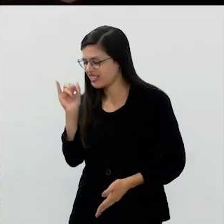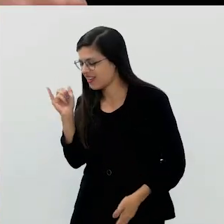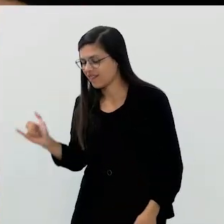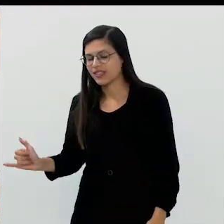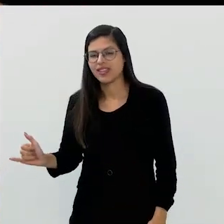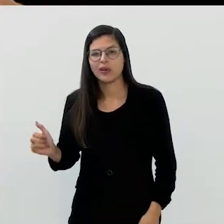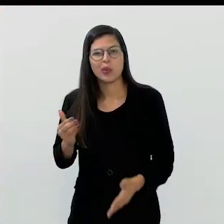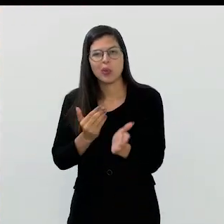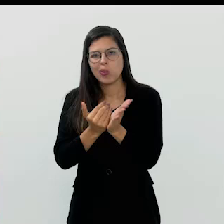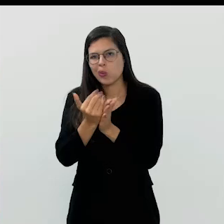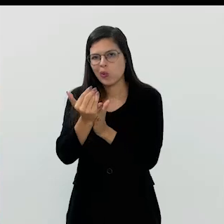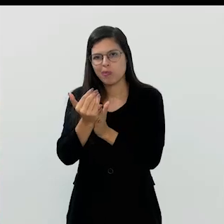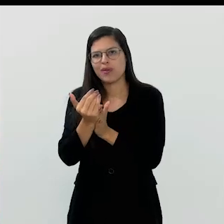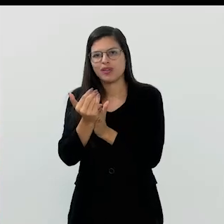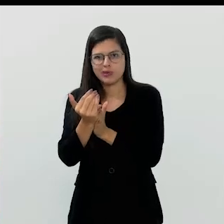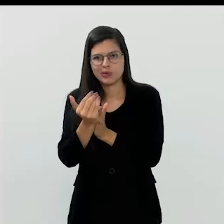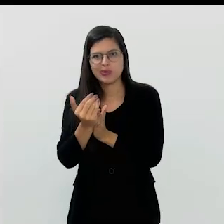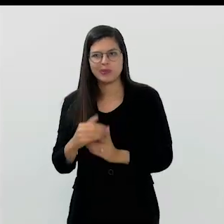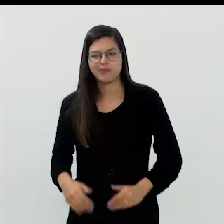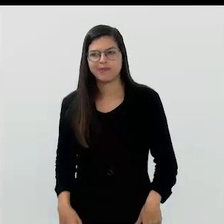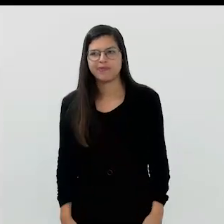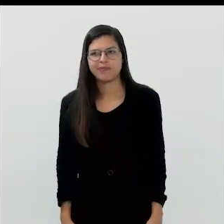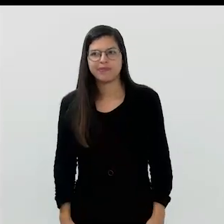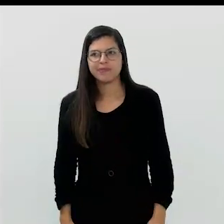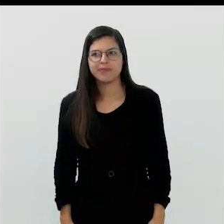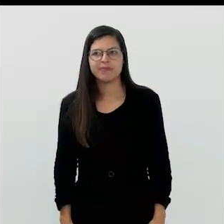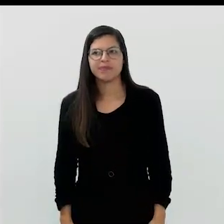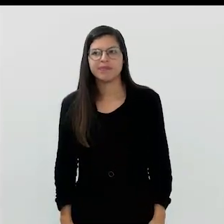quando ainda estava no início da sua carreira?